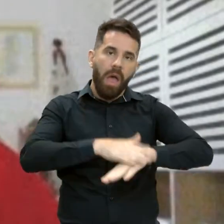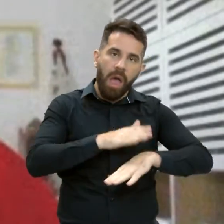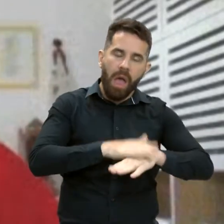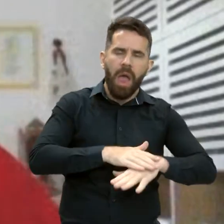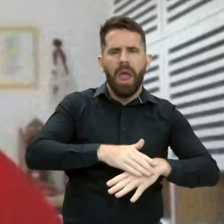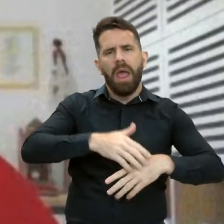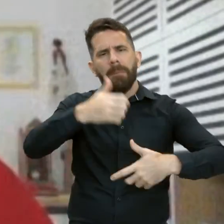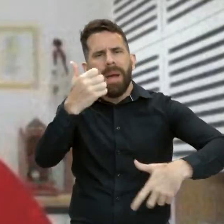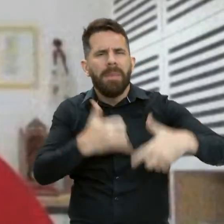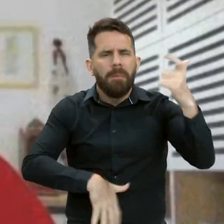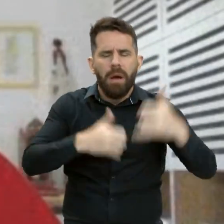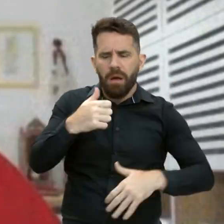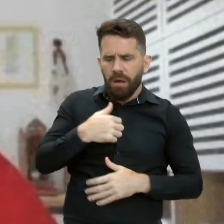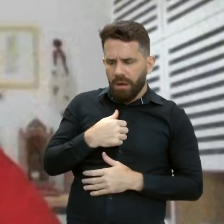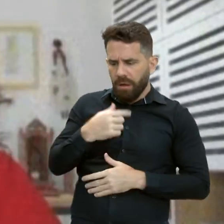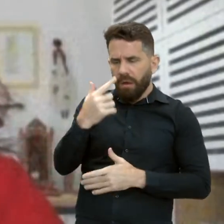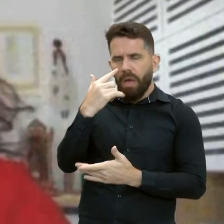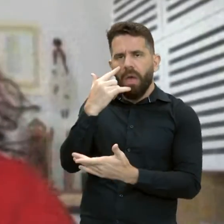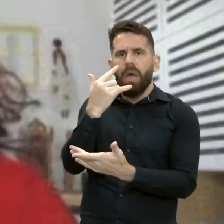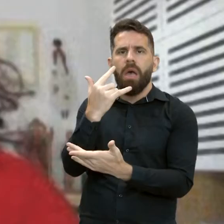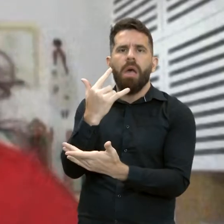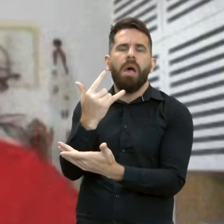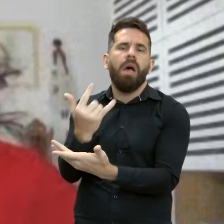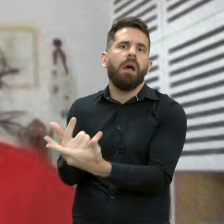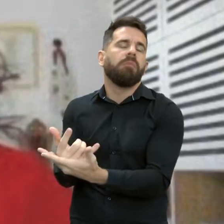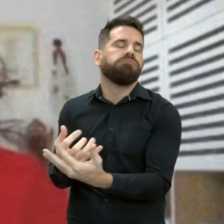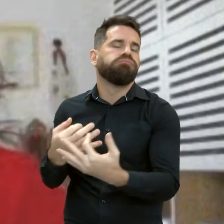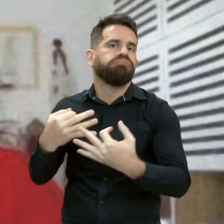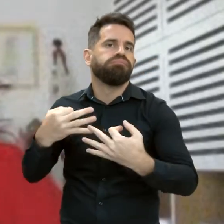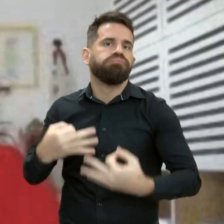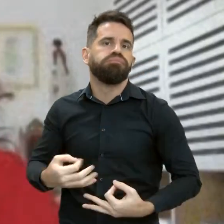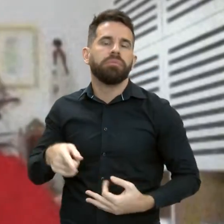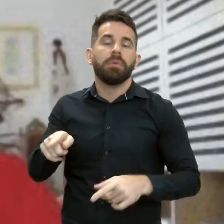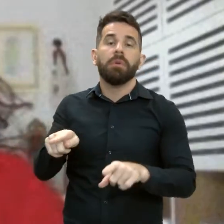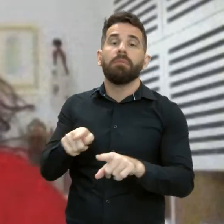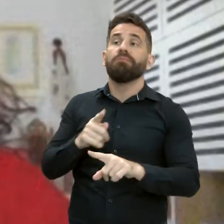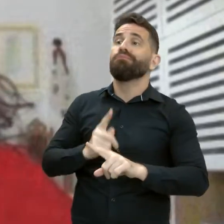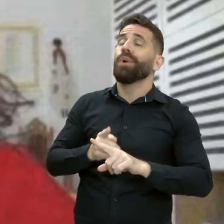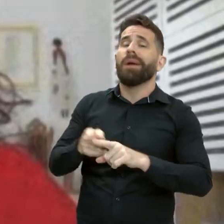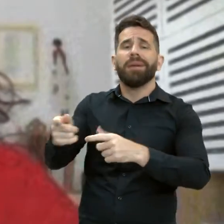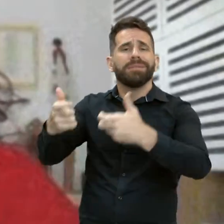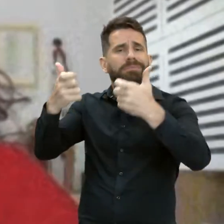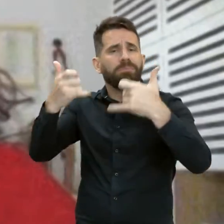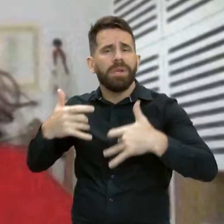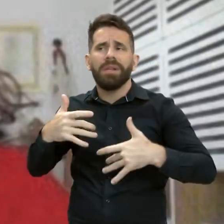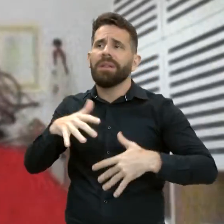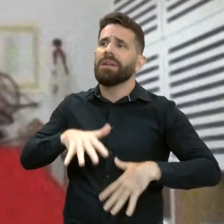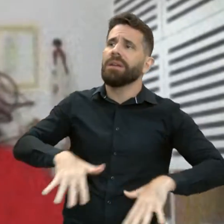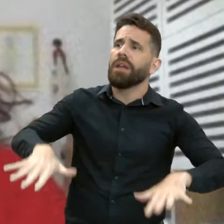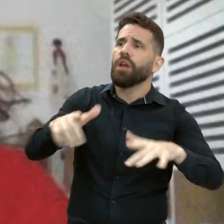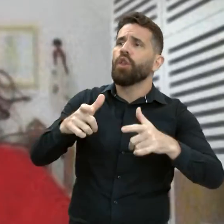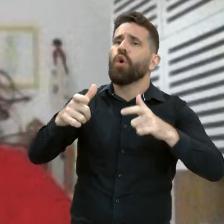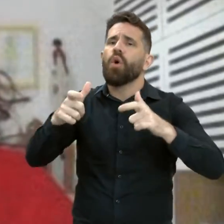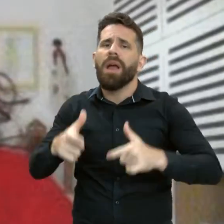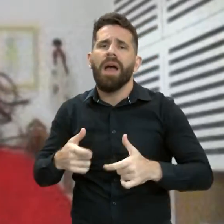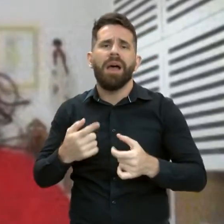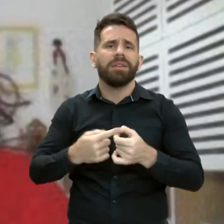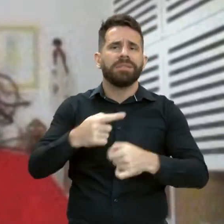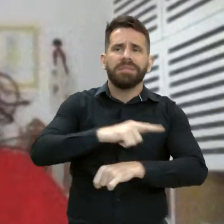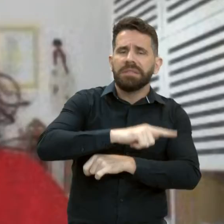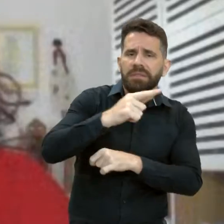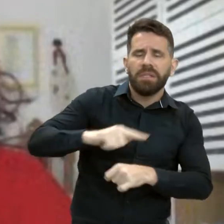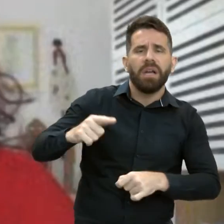pelo ambiente natural em que ela vivia, pelo ambiente da cidade, é que me levou ao estudo da